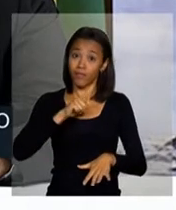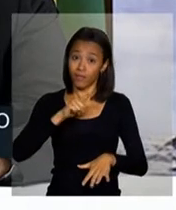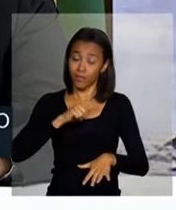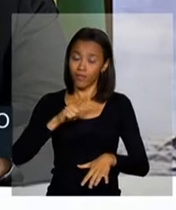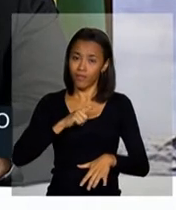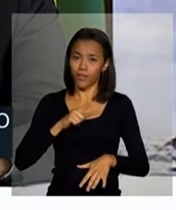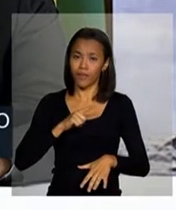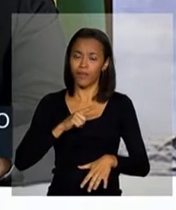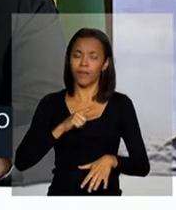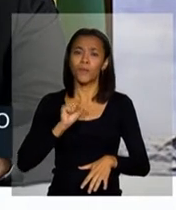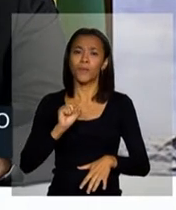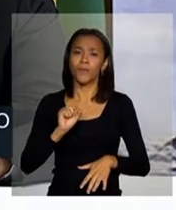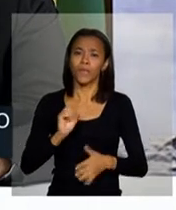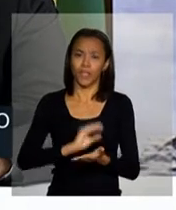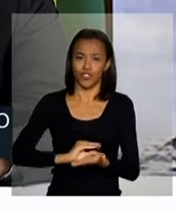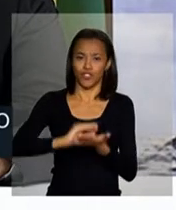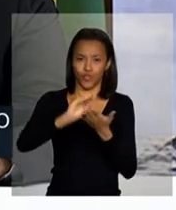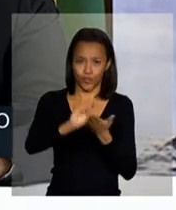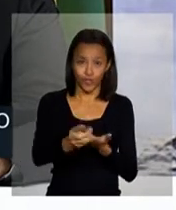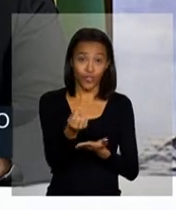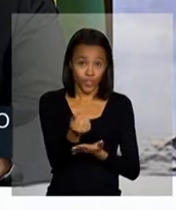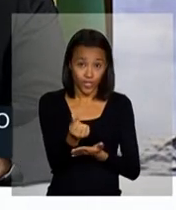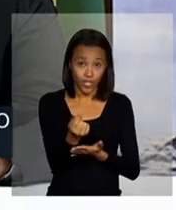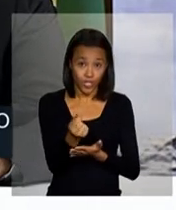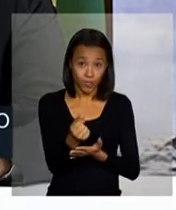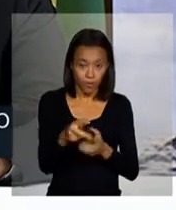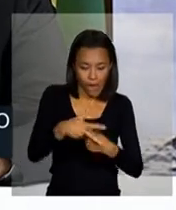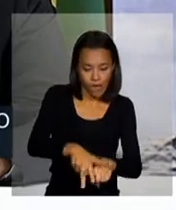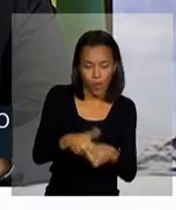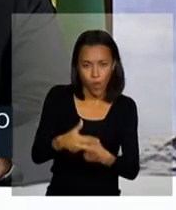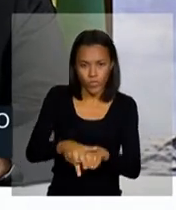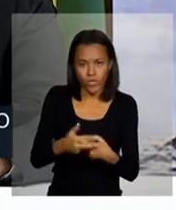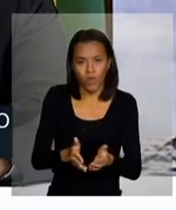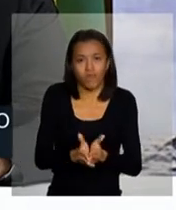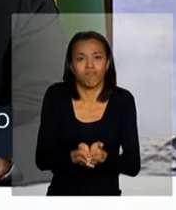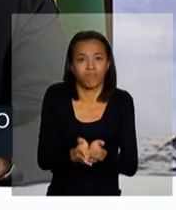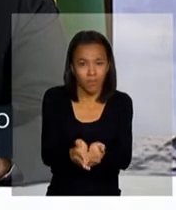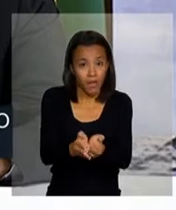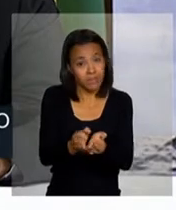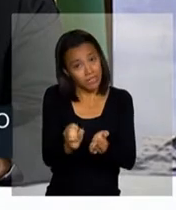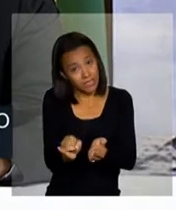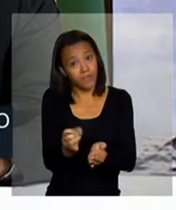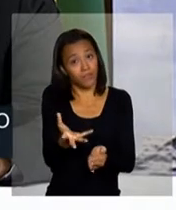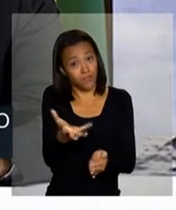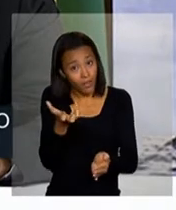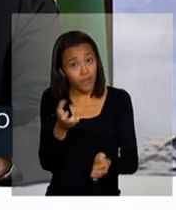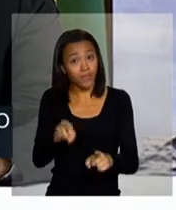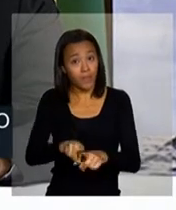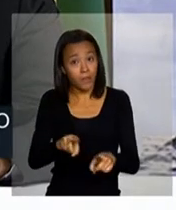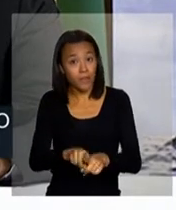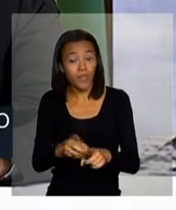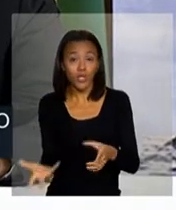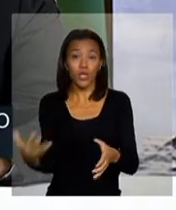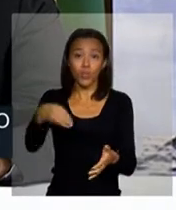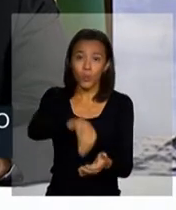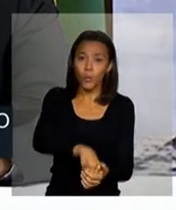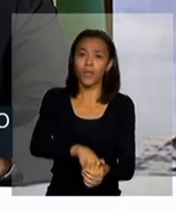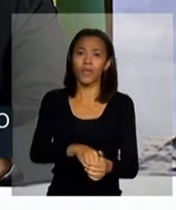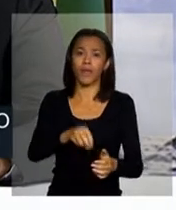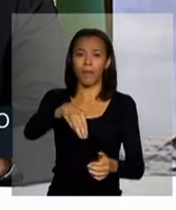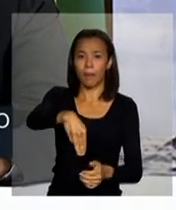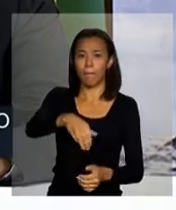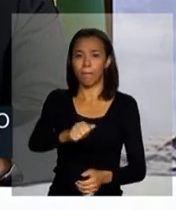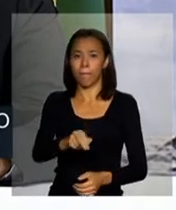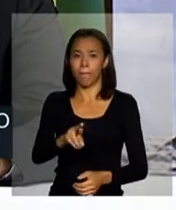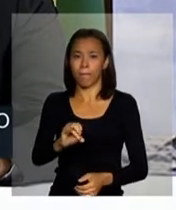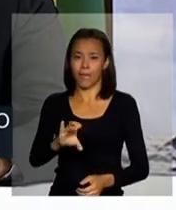recursos para reformar os seus barcos. E, se assim optarem, incluírem a maricultura, a produção